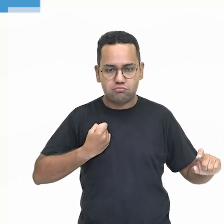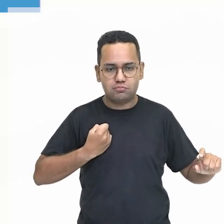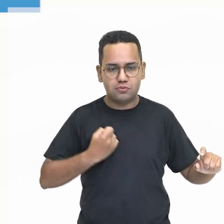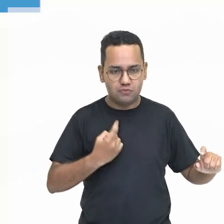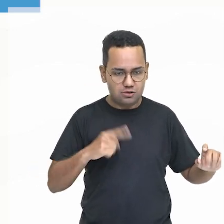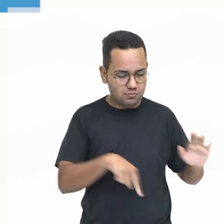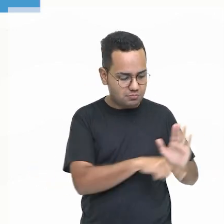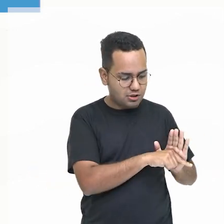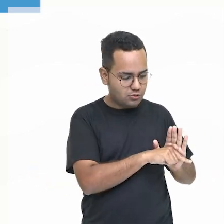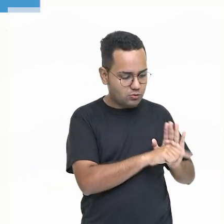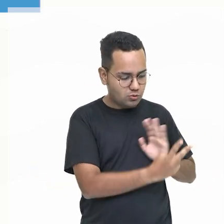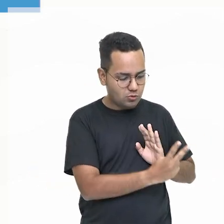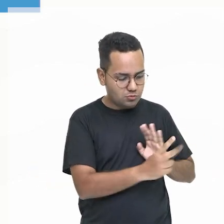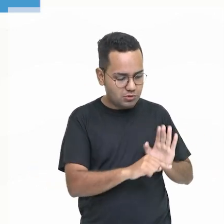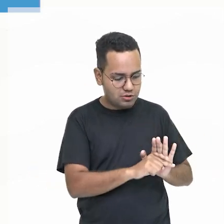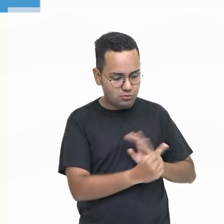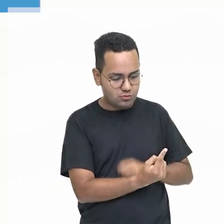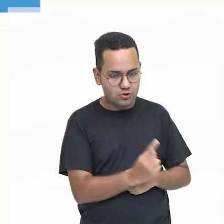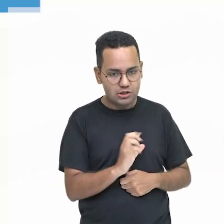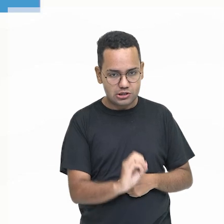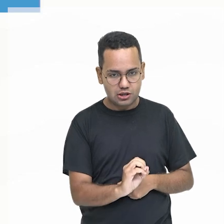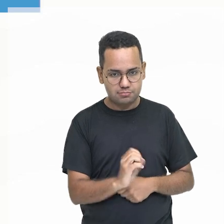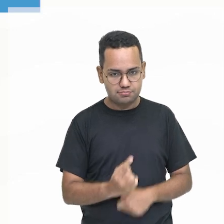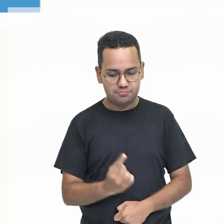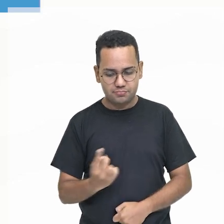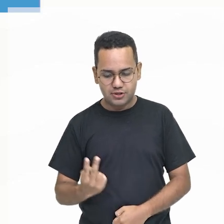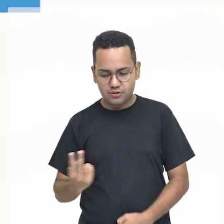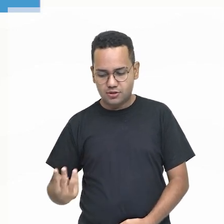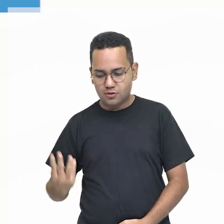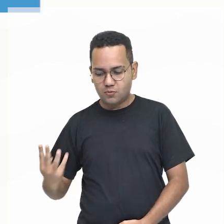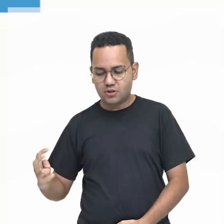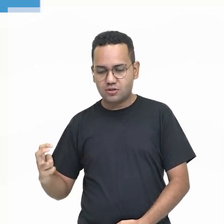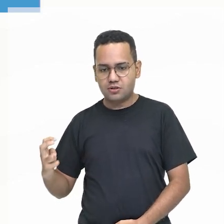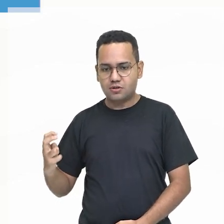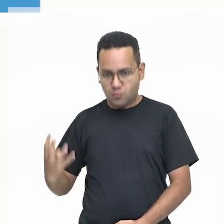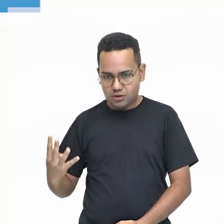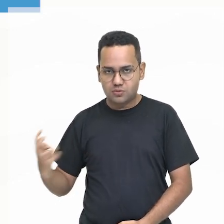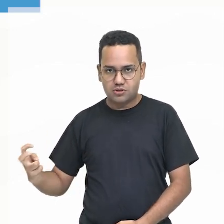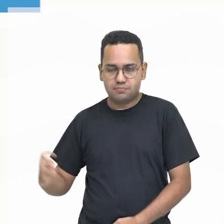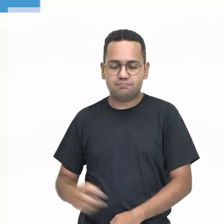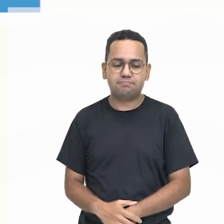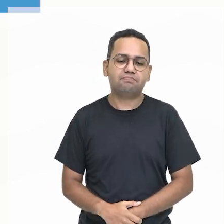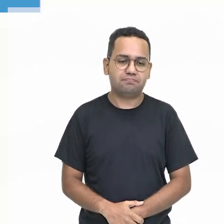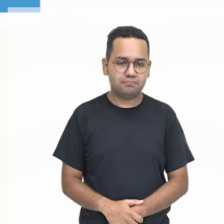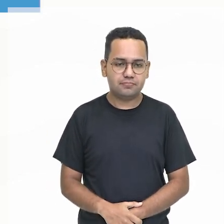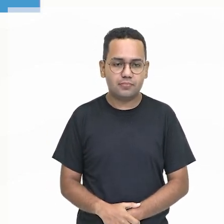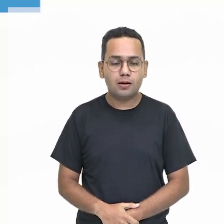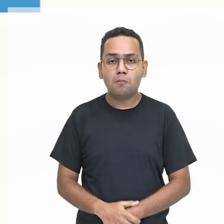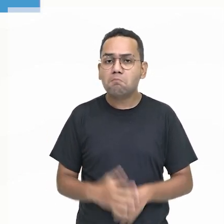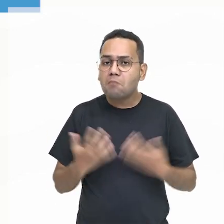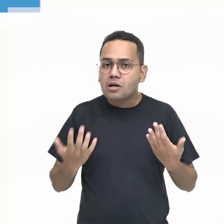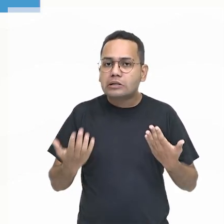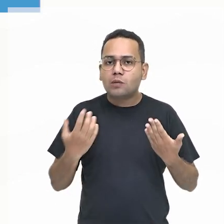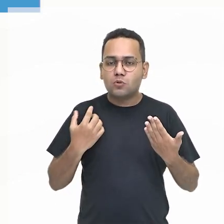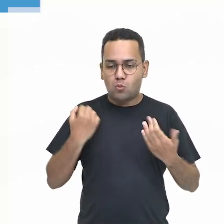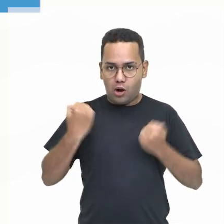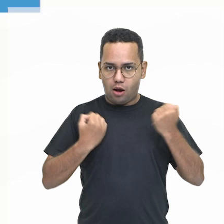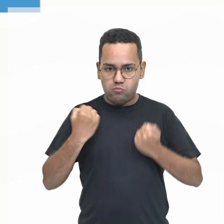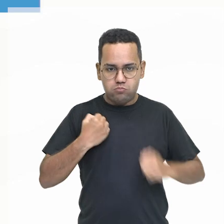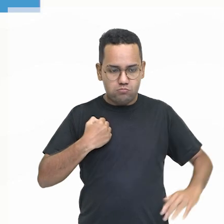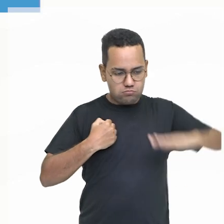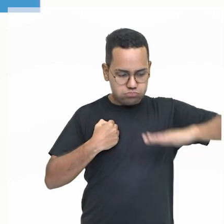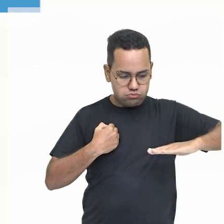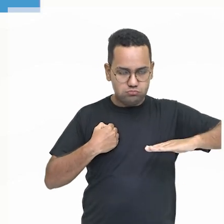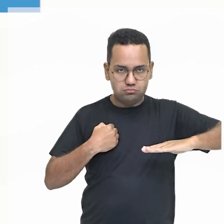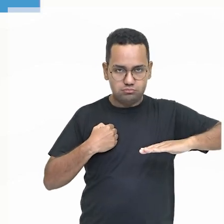-1 0 1 2 3 4 5 e o nosso carrinho aqui que é o nosso móvel ele está se deslocando